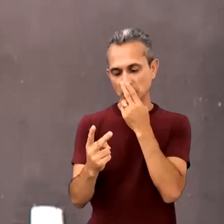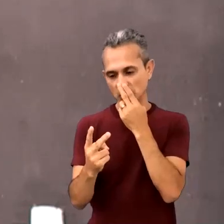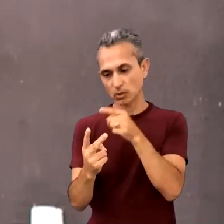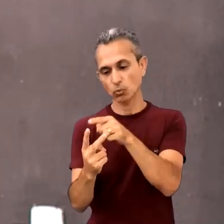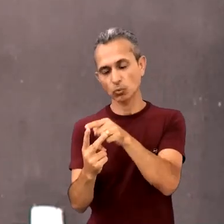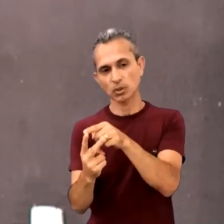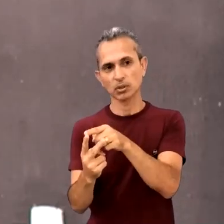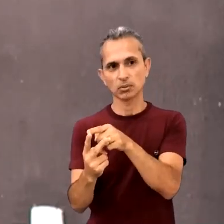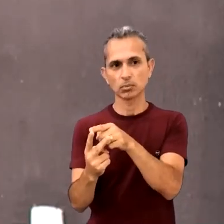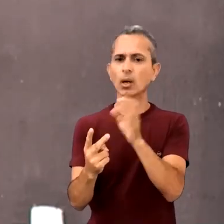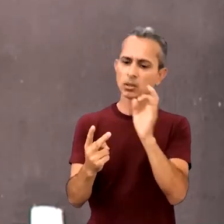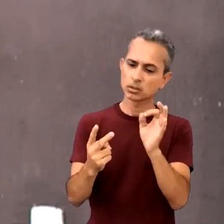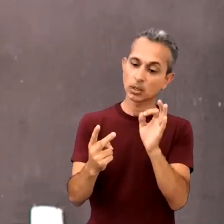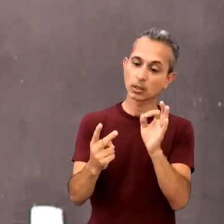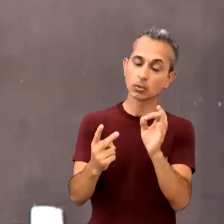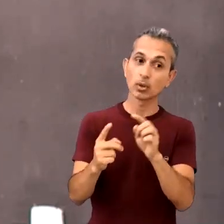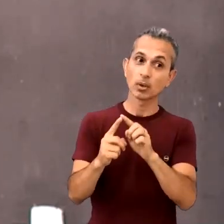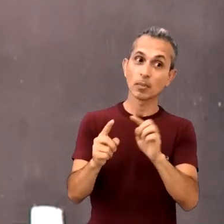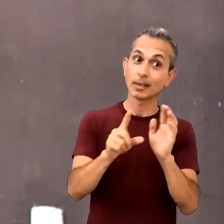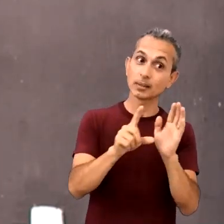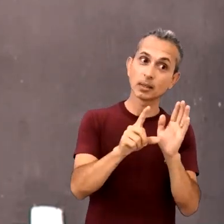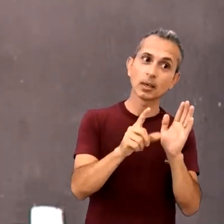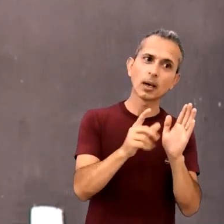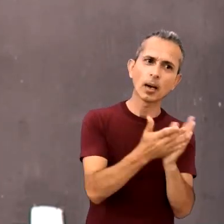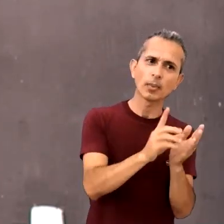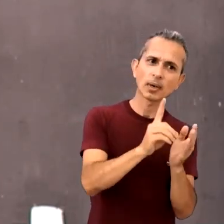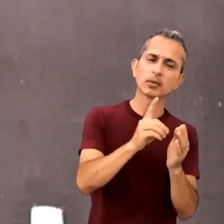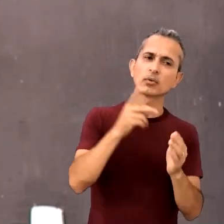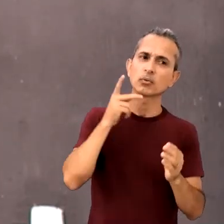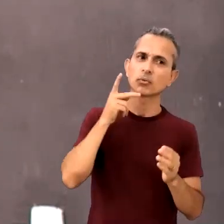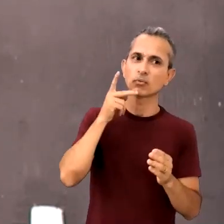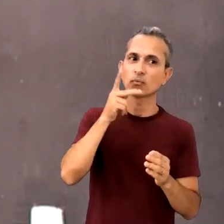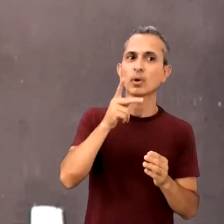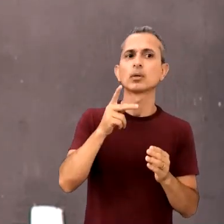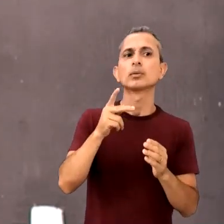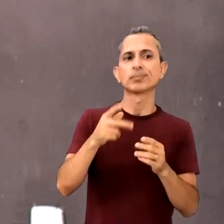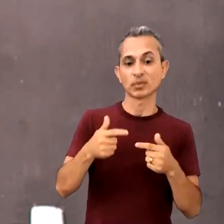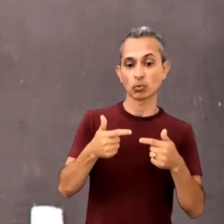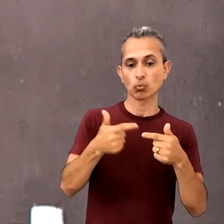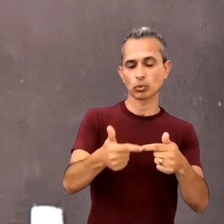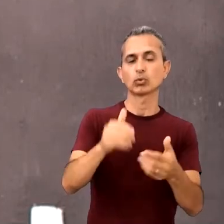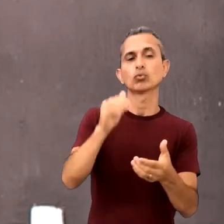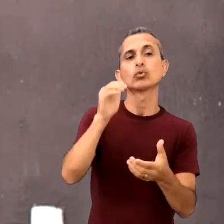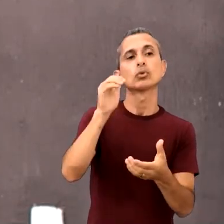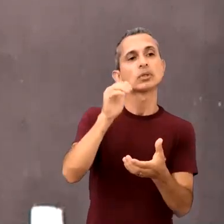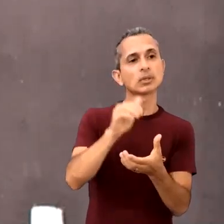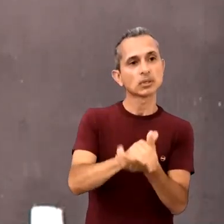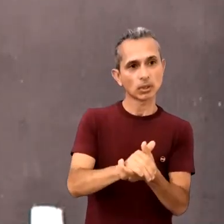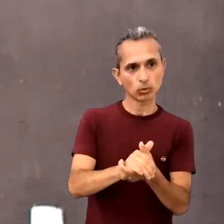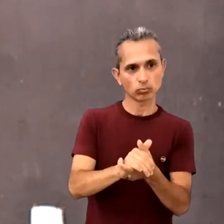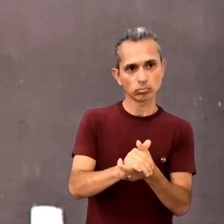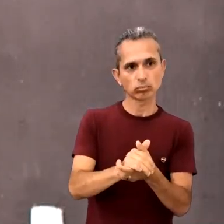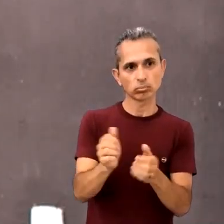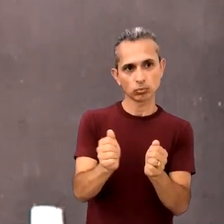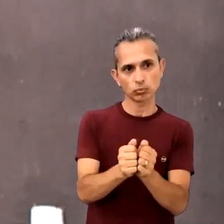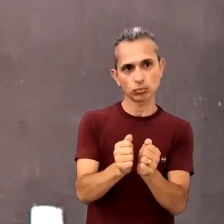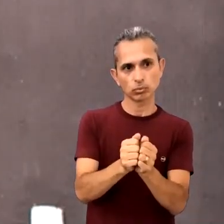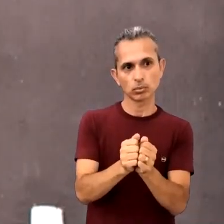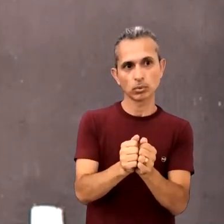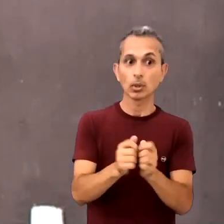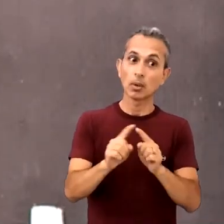está trabalhando, operando. Quantos anos passem, mas Deus está operando. O problema é você,